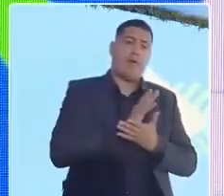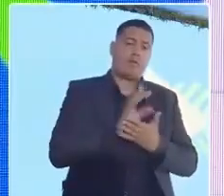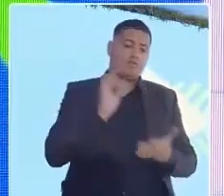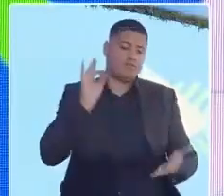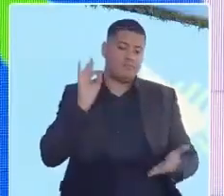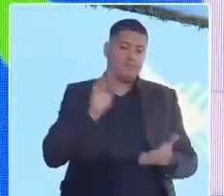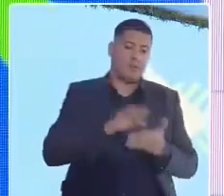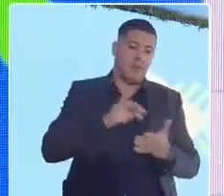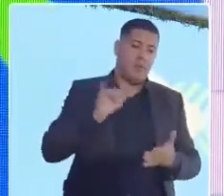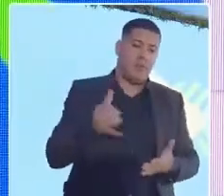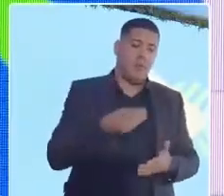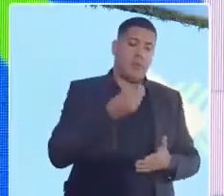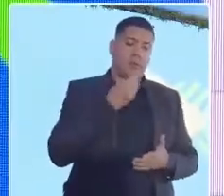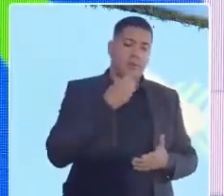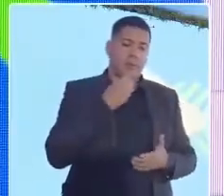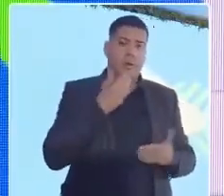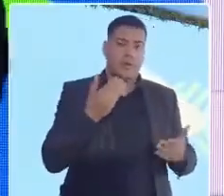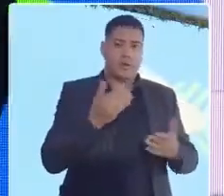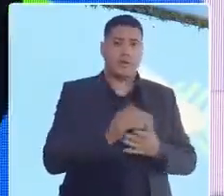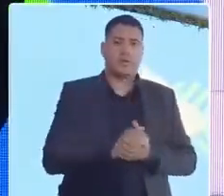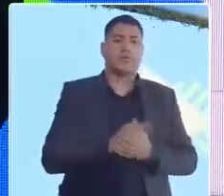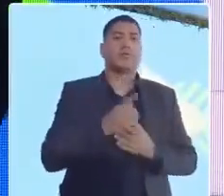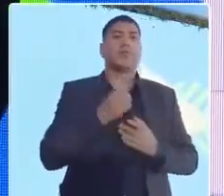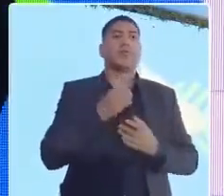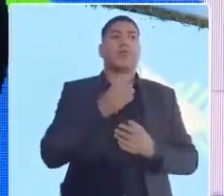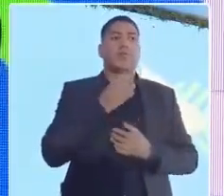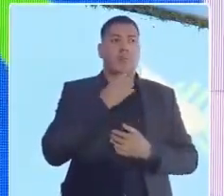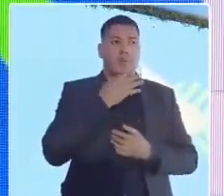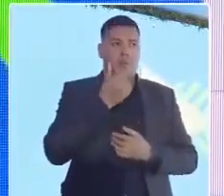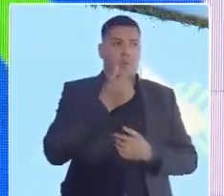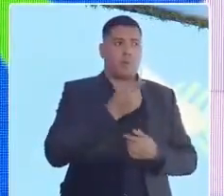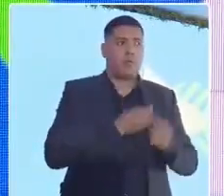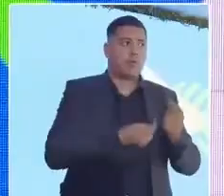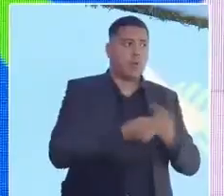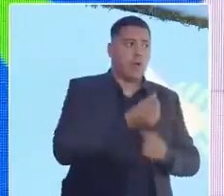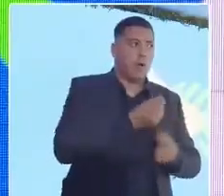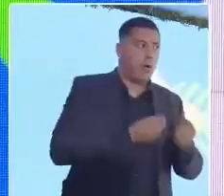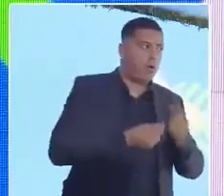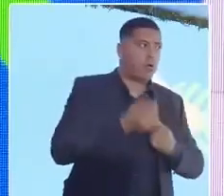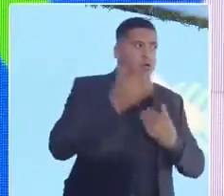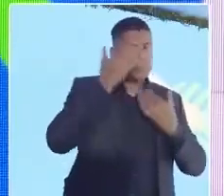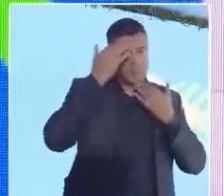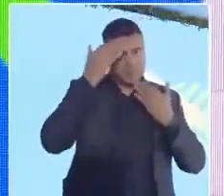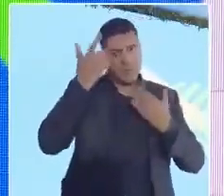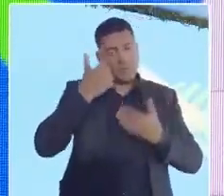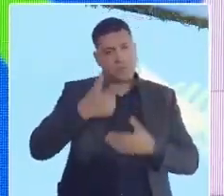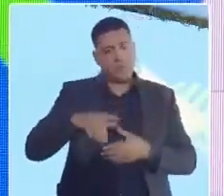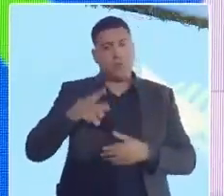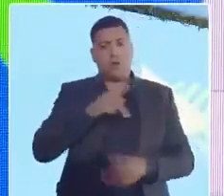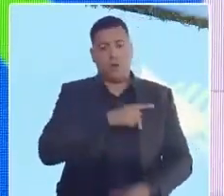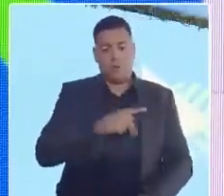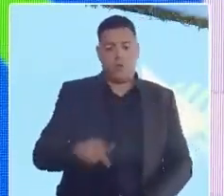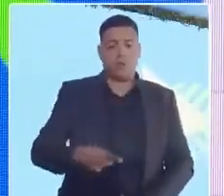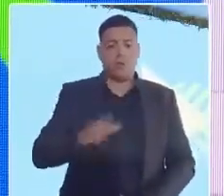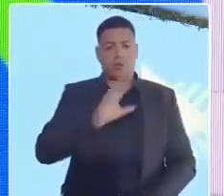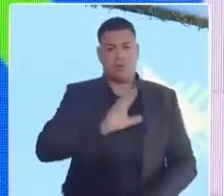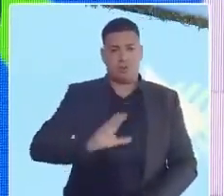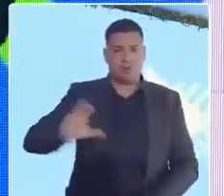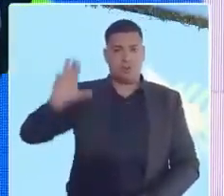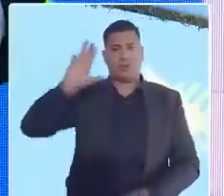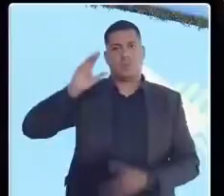oportunidad desejo excelentes negócios e agradeço mais uma vez ao presidente Lula pela parceria